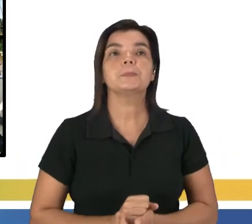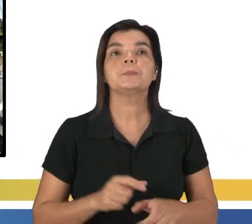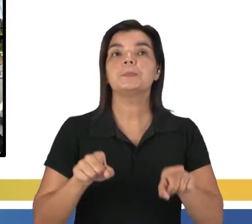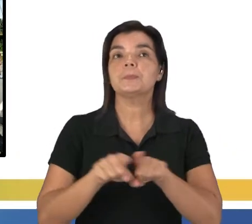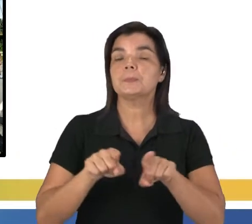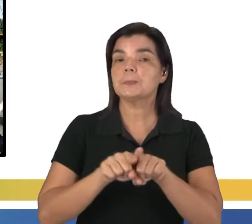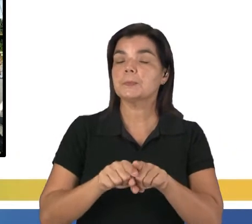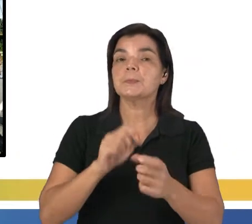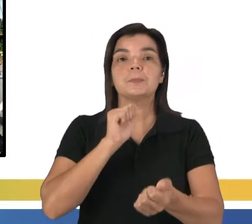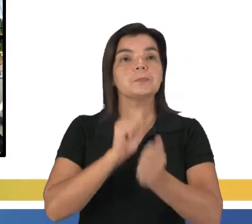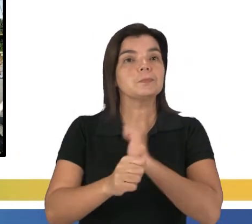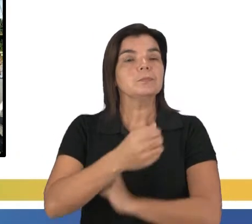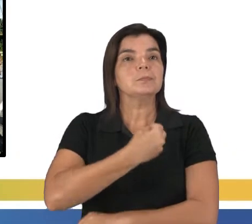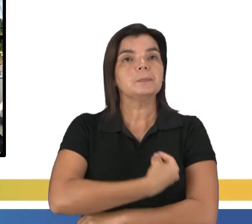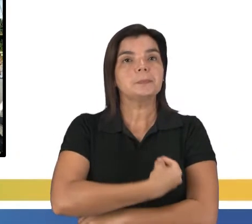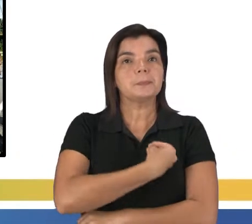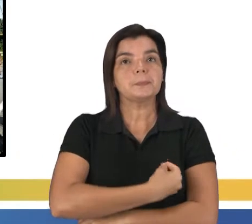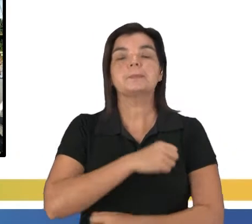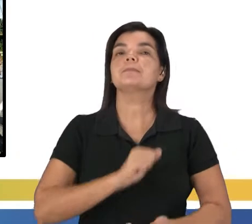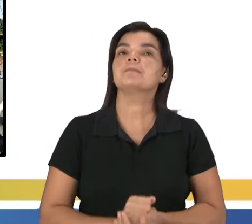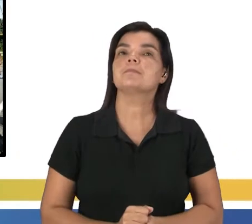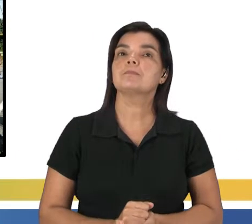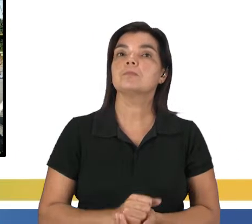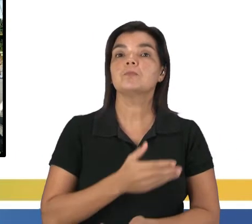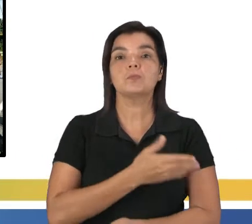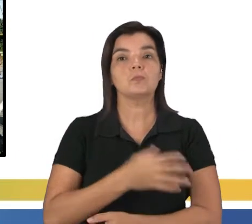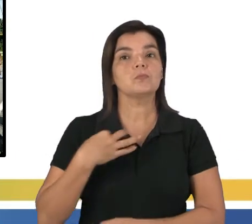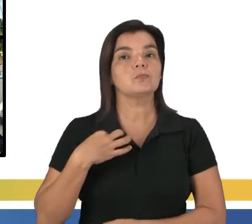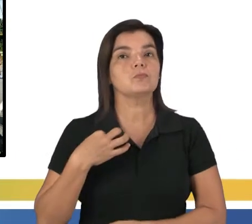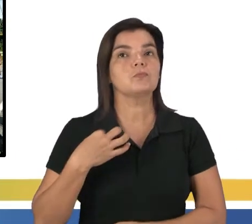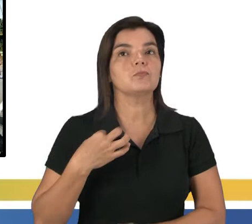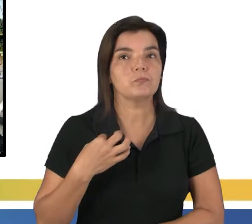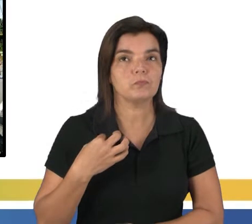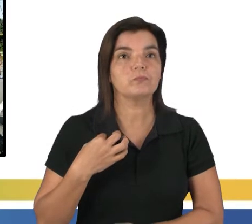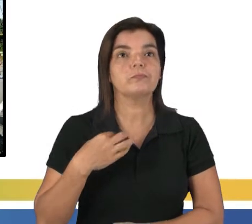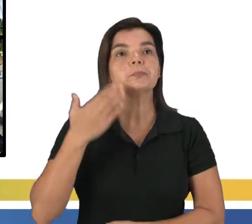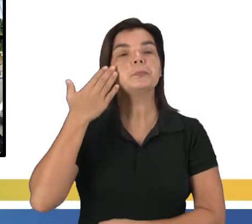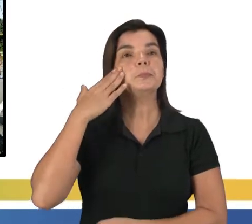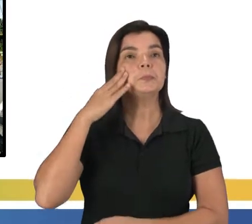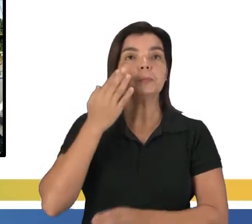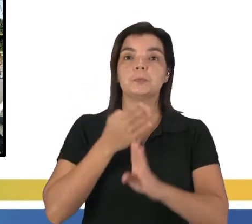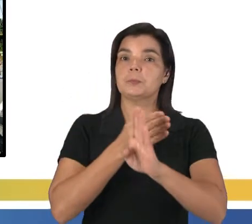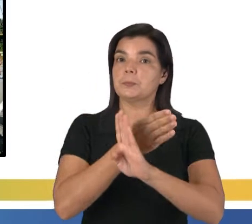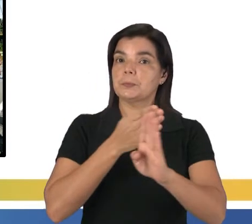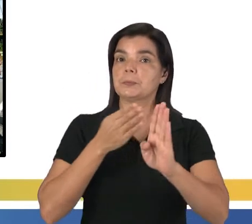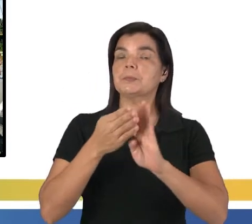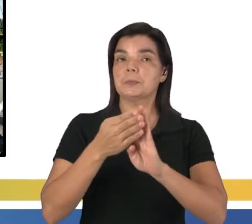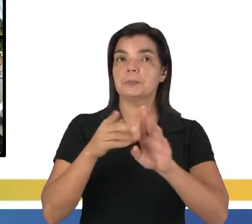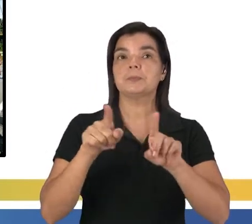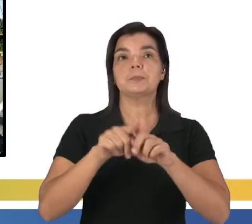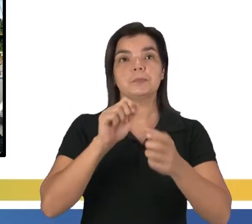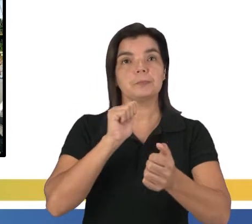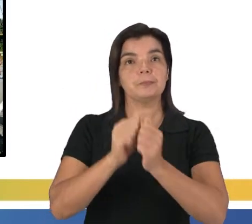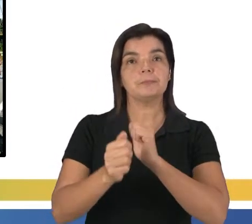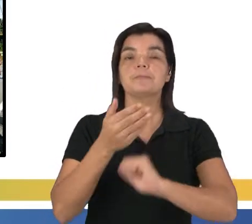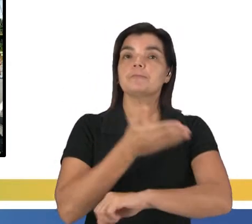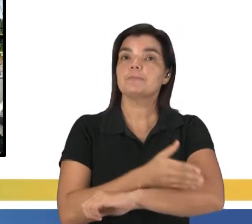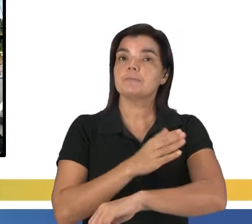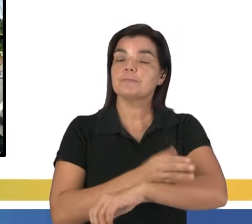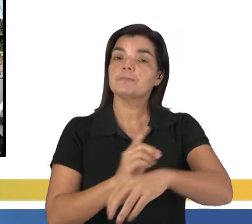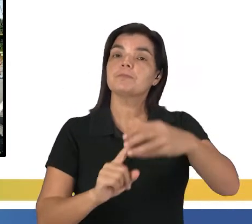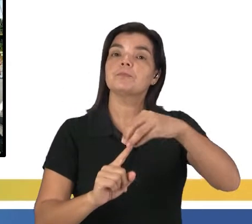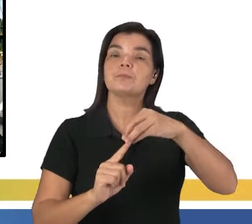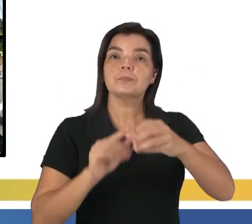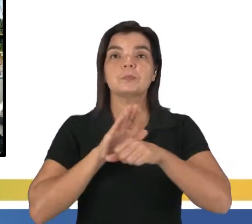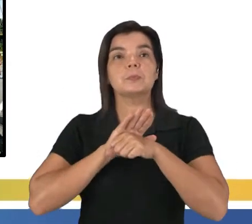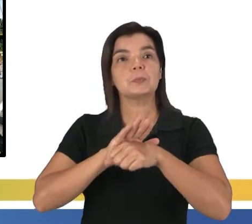o esporte de participação, que ele é praticado de modo voluntário, compreendendo as modalidades desportivas